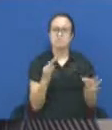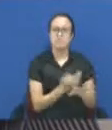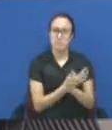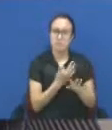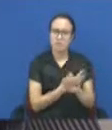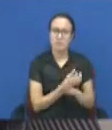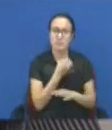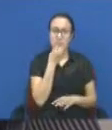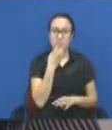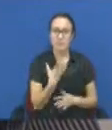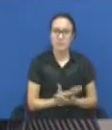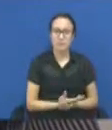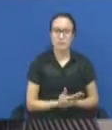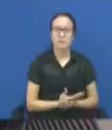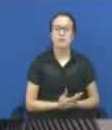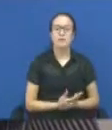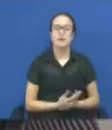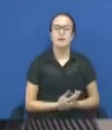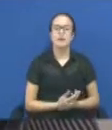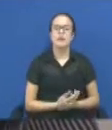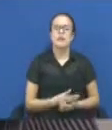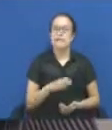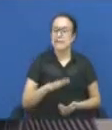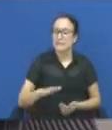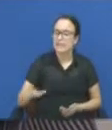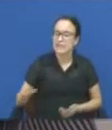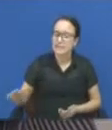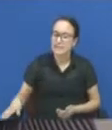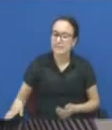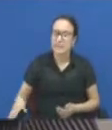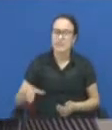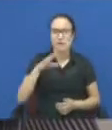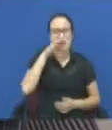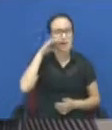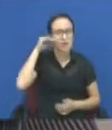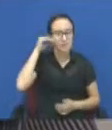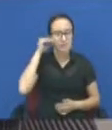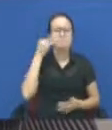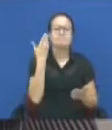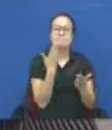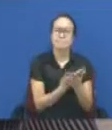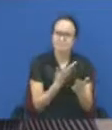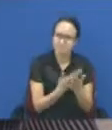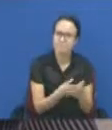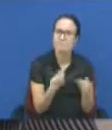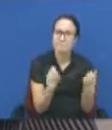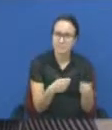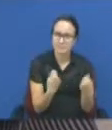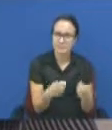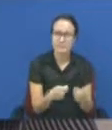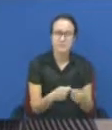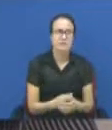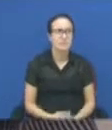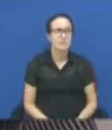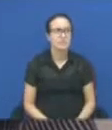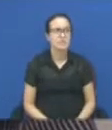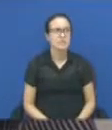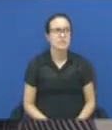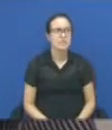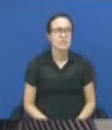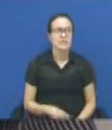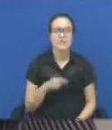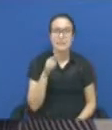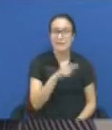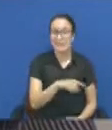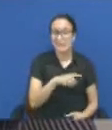defendeu a criança e o adolescente para que tivesse condição de estudar. E aquele momento era a discussão da vereadora Érica. Nada mudava, como